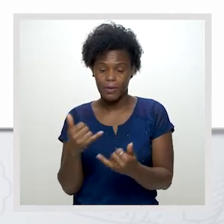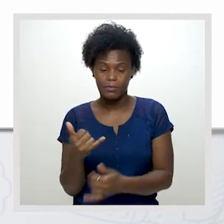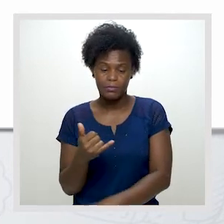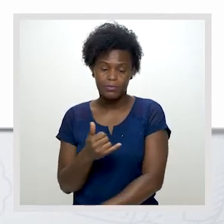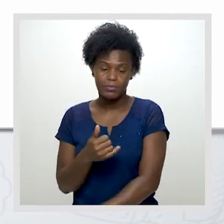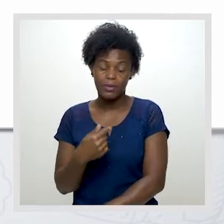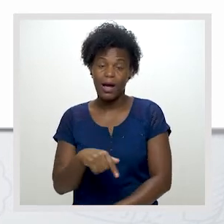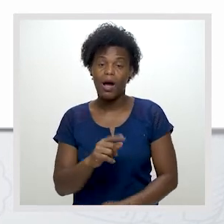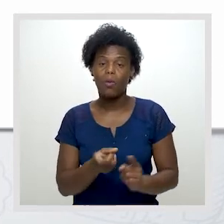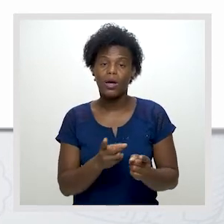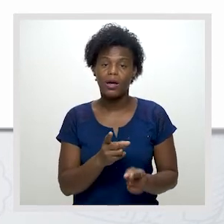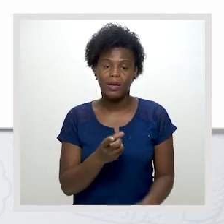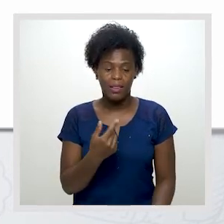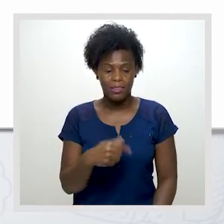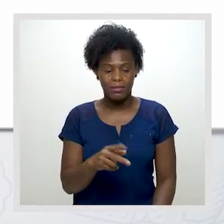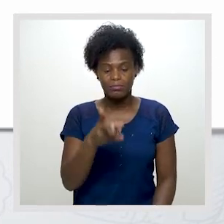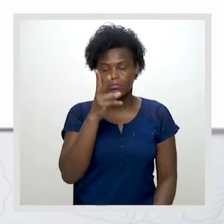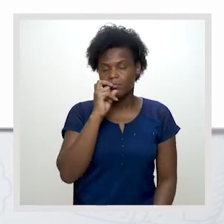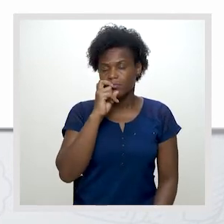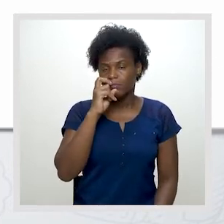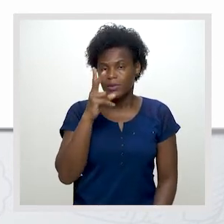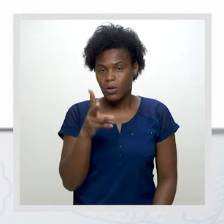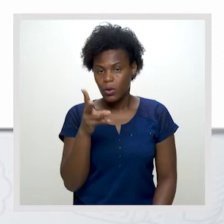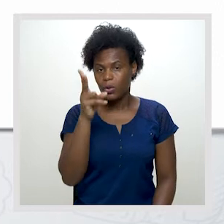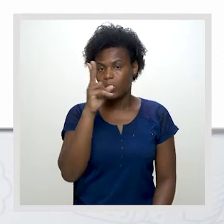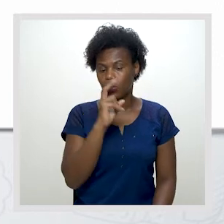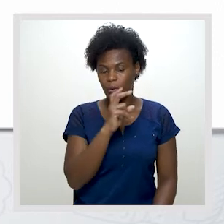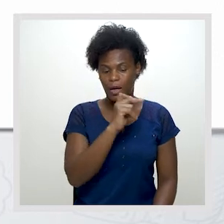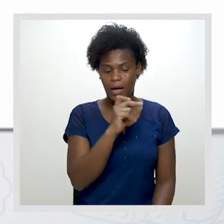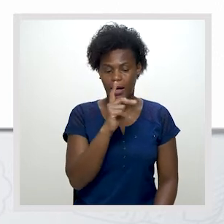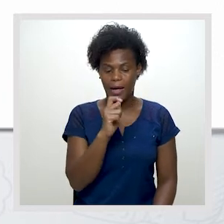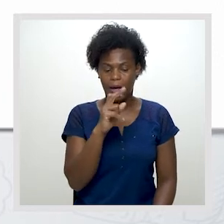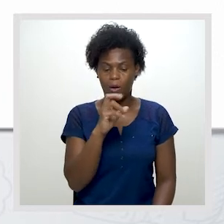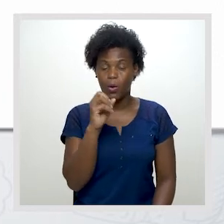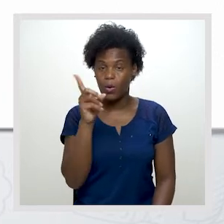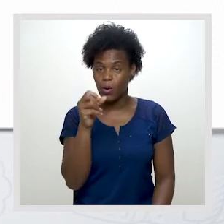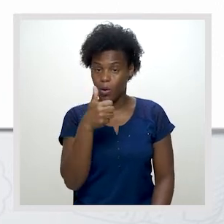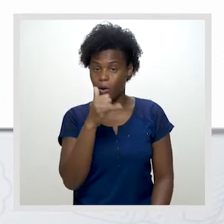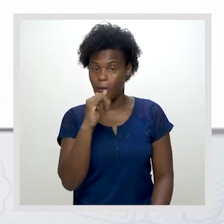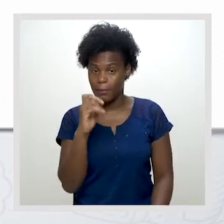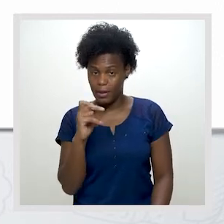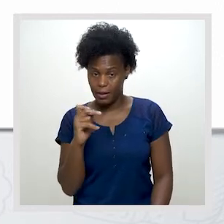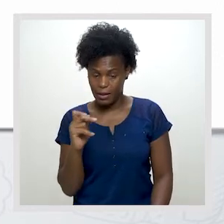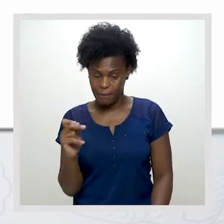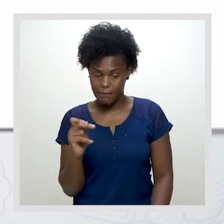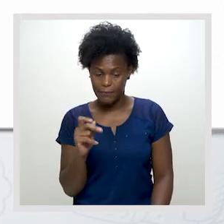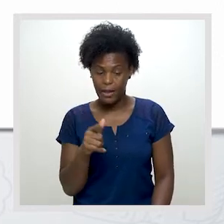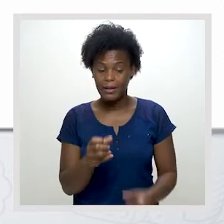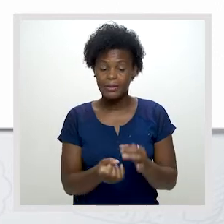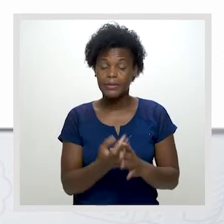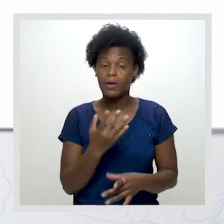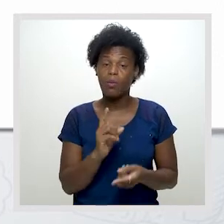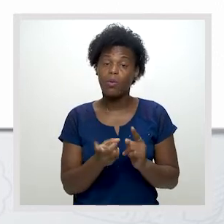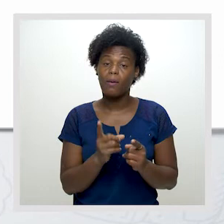veio existir o quê? Uma respiração aeróbica. A respiração aeróbica surgiu o